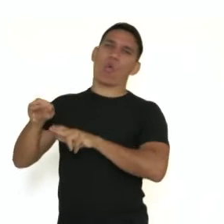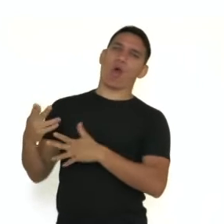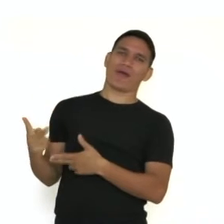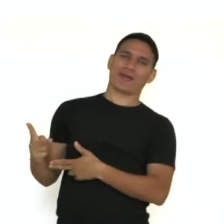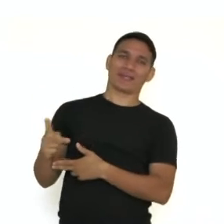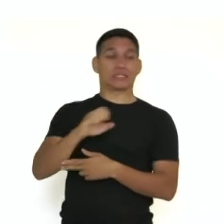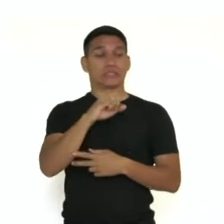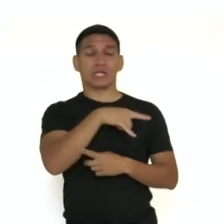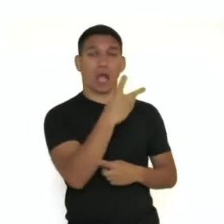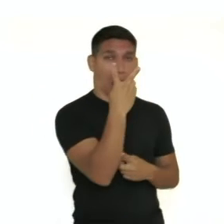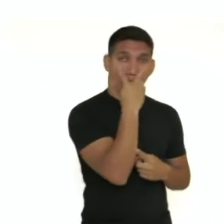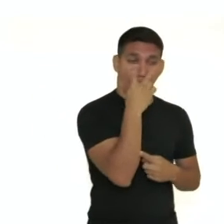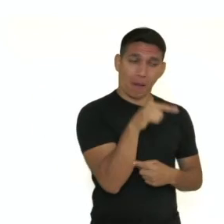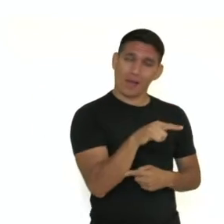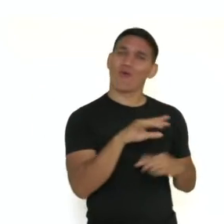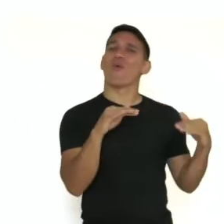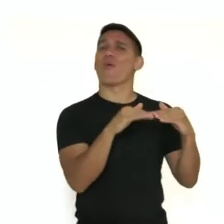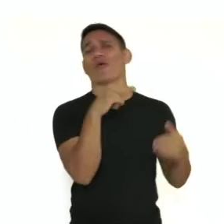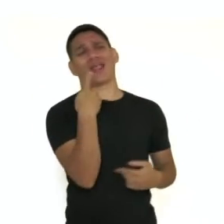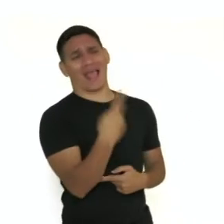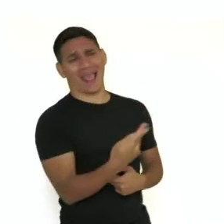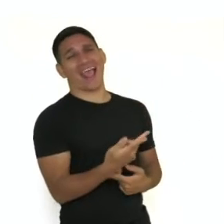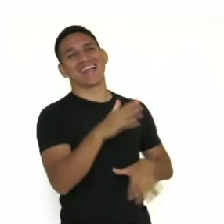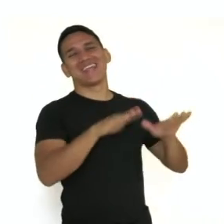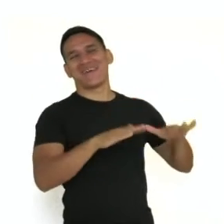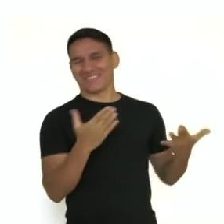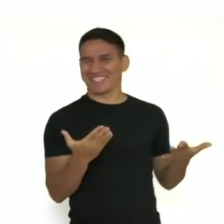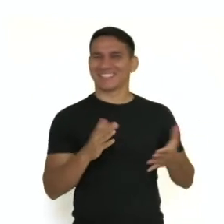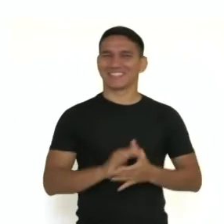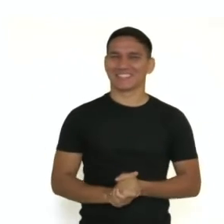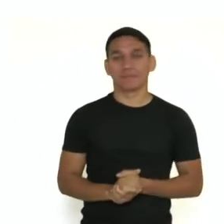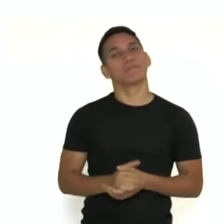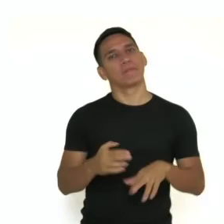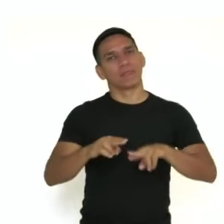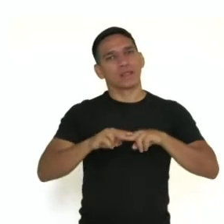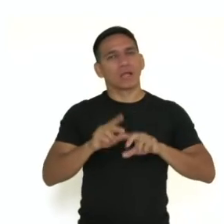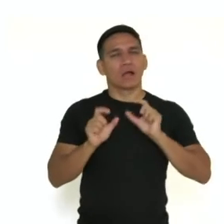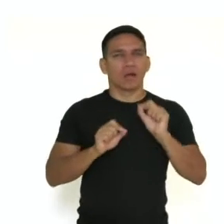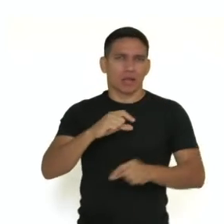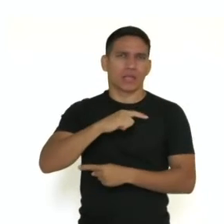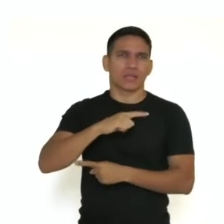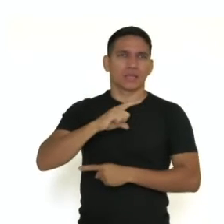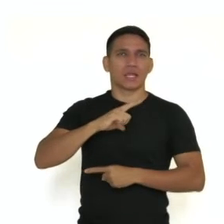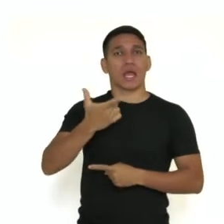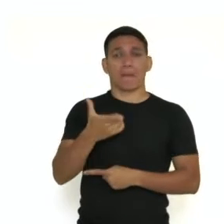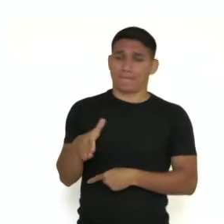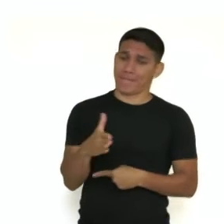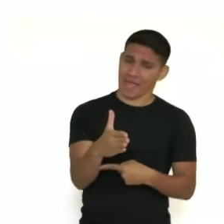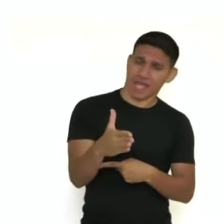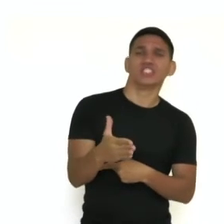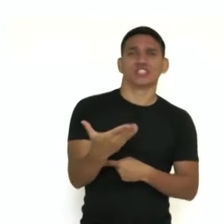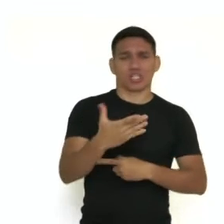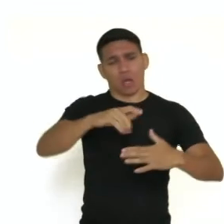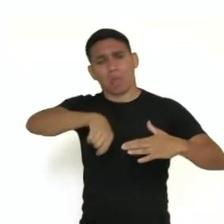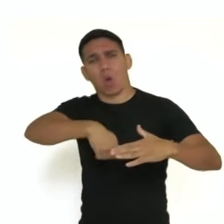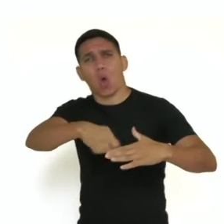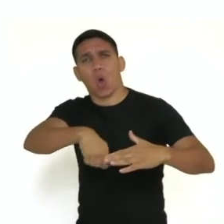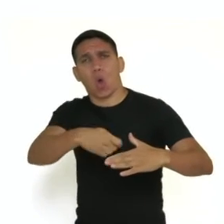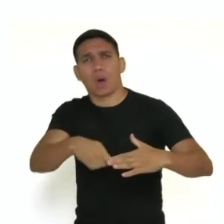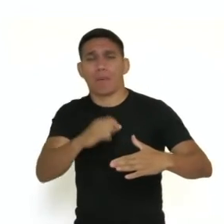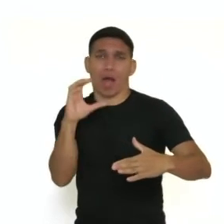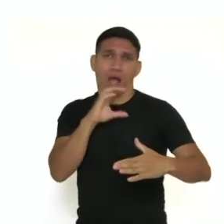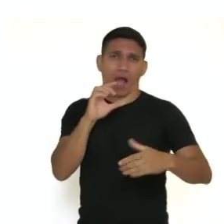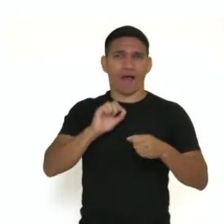Espírito Santo, concorde com os capixabas. Apesar de serem ensopados de peixe cozidos rapidamente em panela